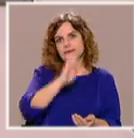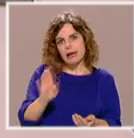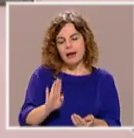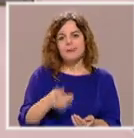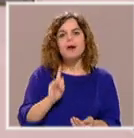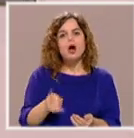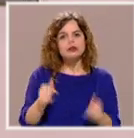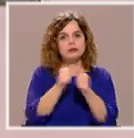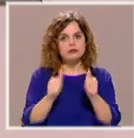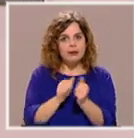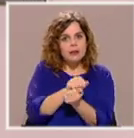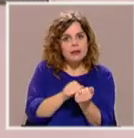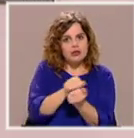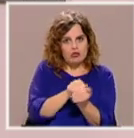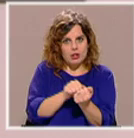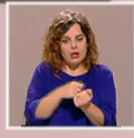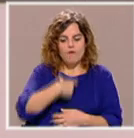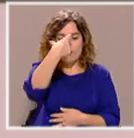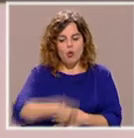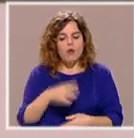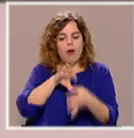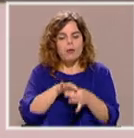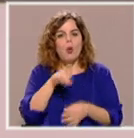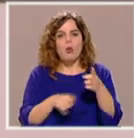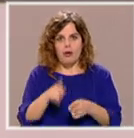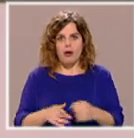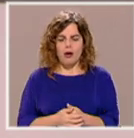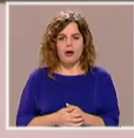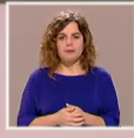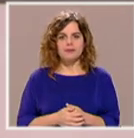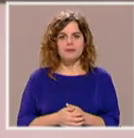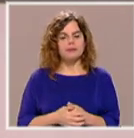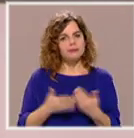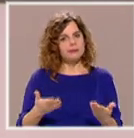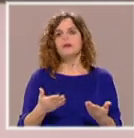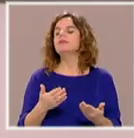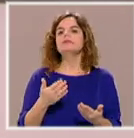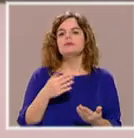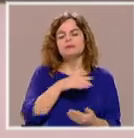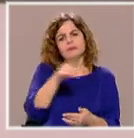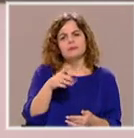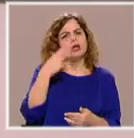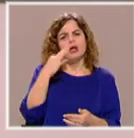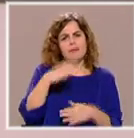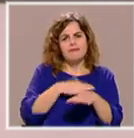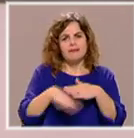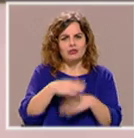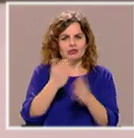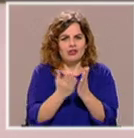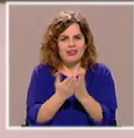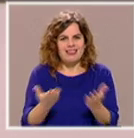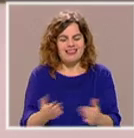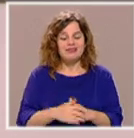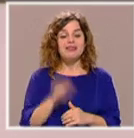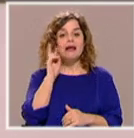do sistema digestivo. Este tipo de exercícios é muito comum acontecer e vocês fazerem. Como podem ver, tem